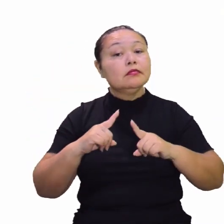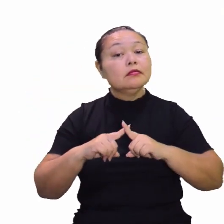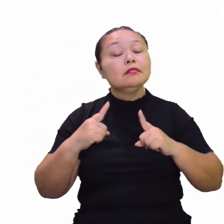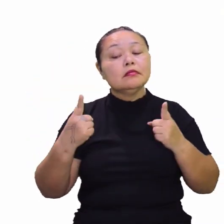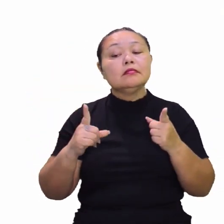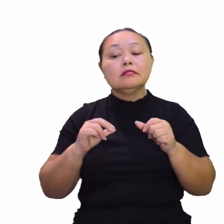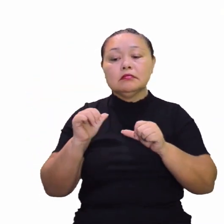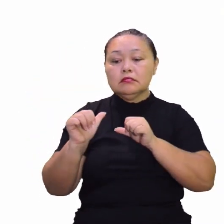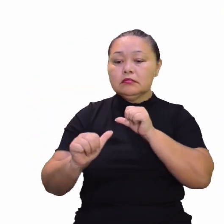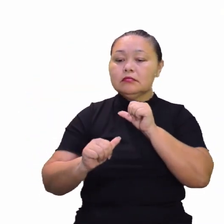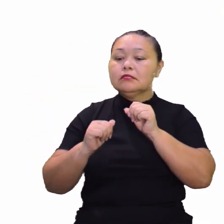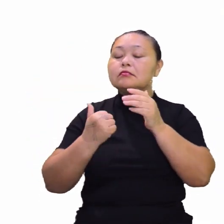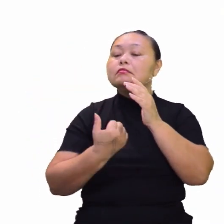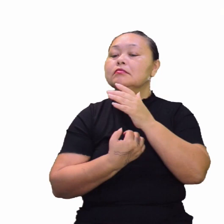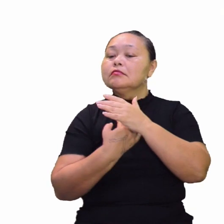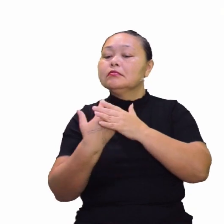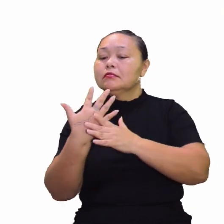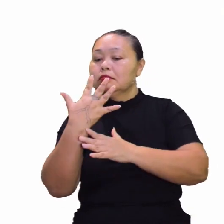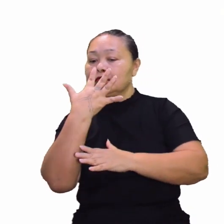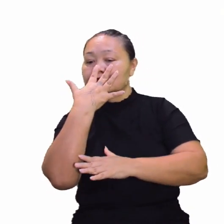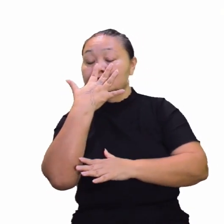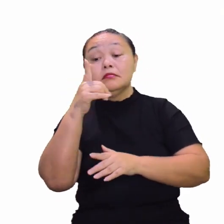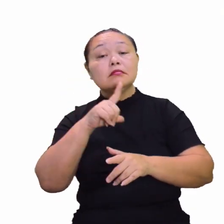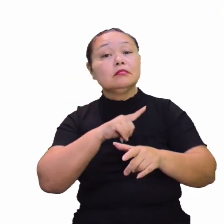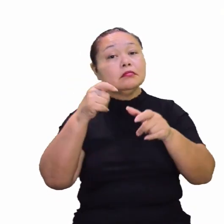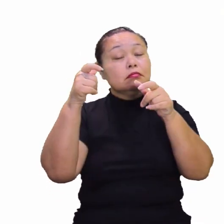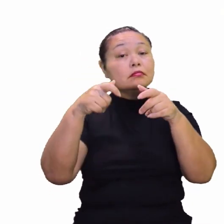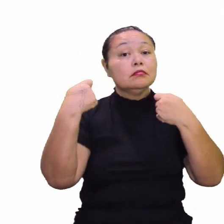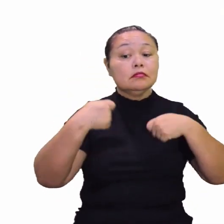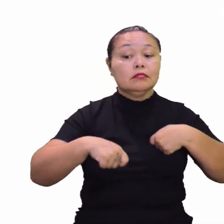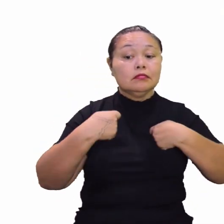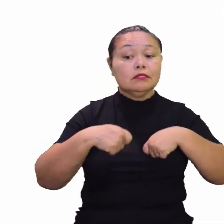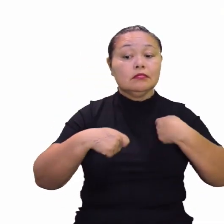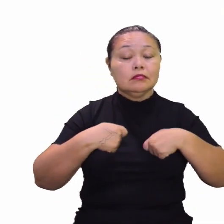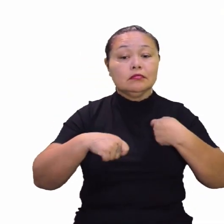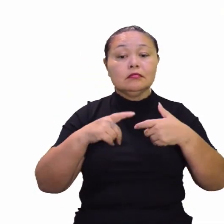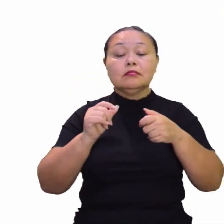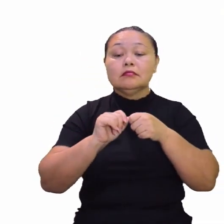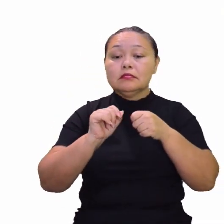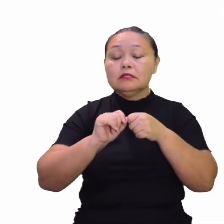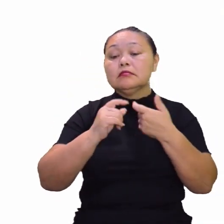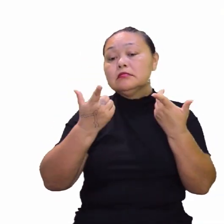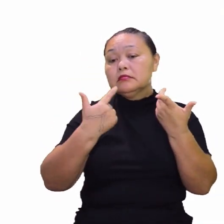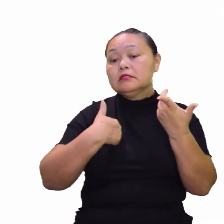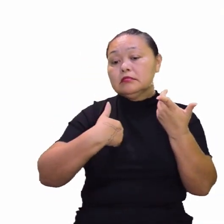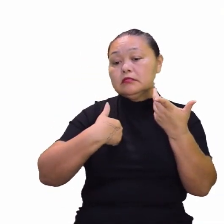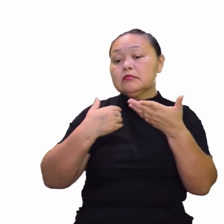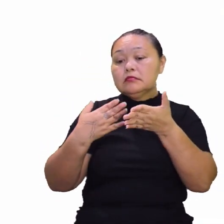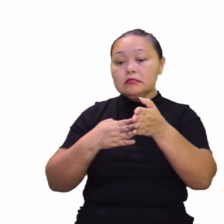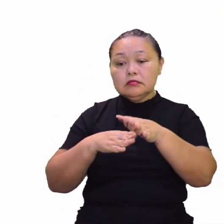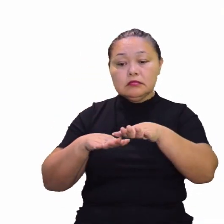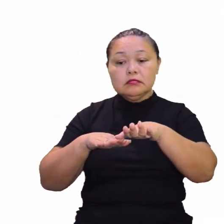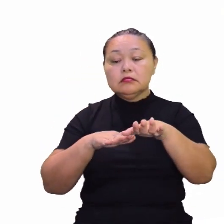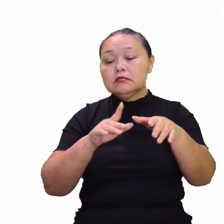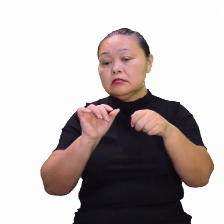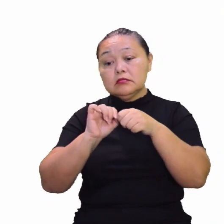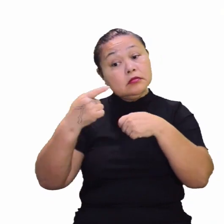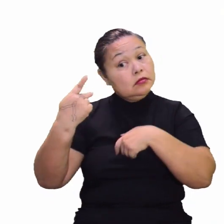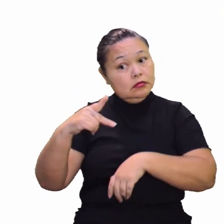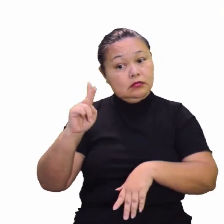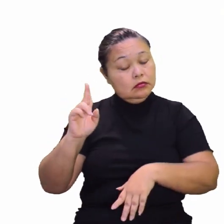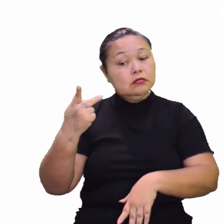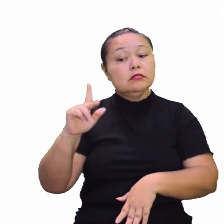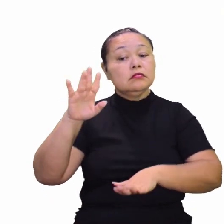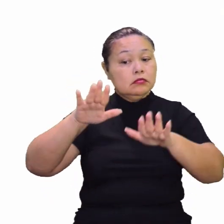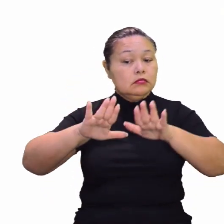Então, acaba por mudar, sim, a paisagem. Tem Com lugares certeza. que precisam, por exemplo, de eclusas. Exatamente. É isso? Muito bem. Não é o nosso